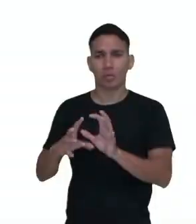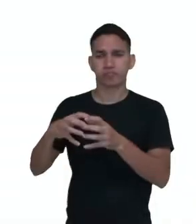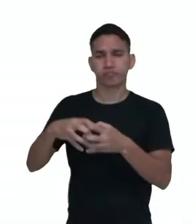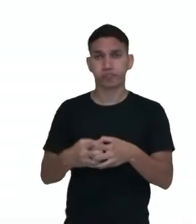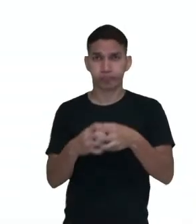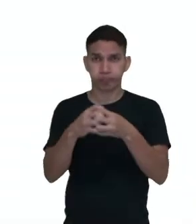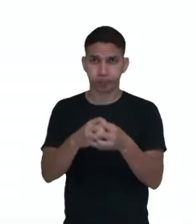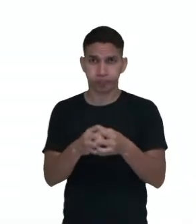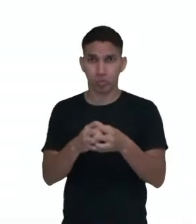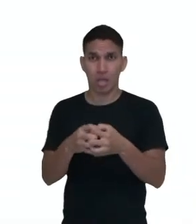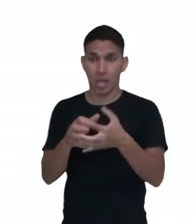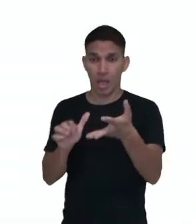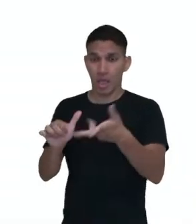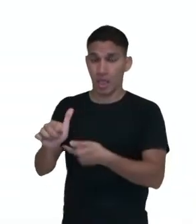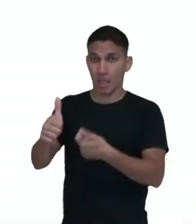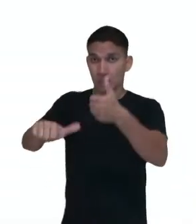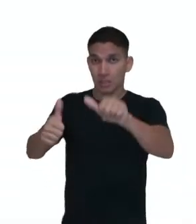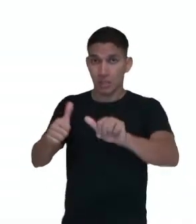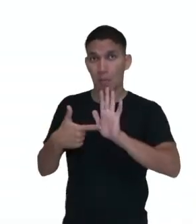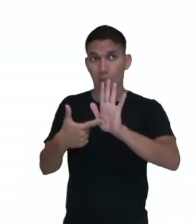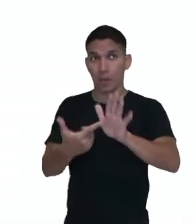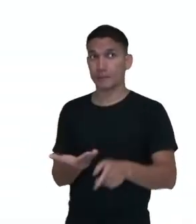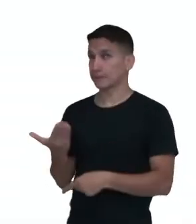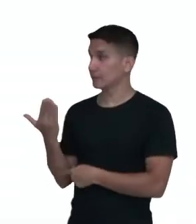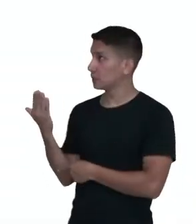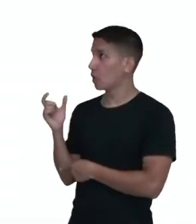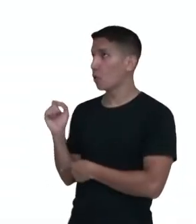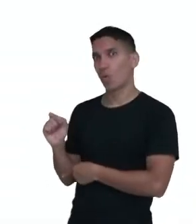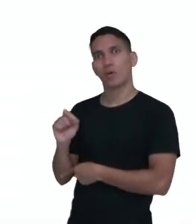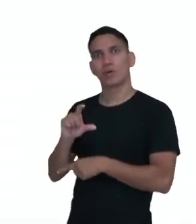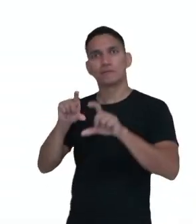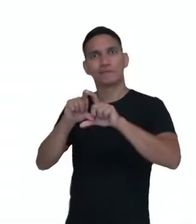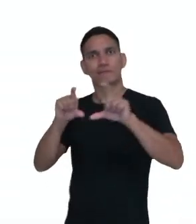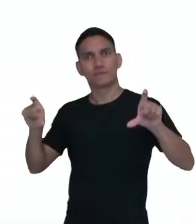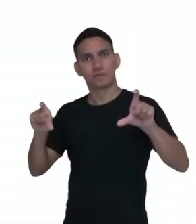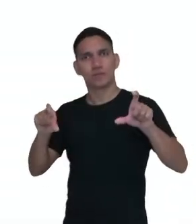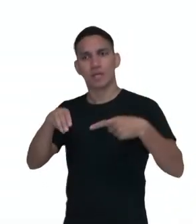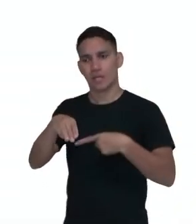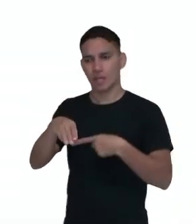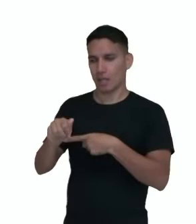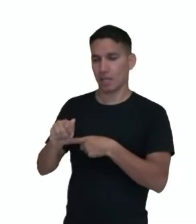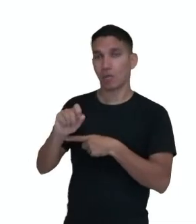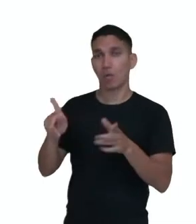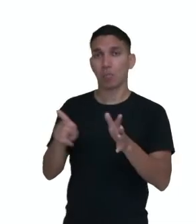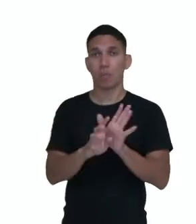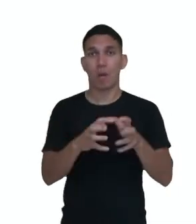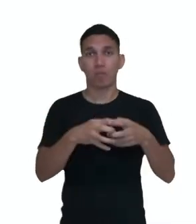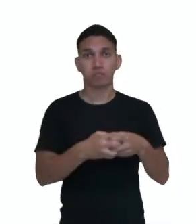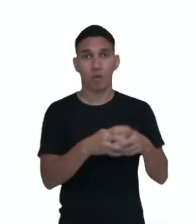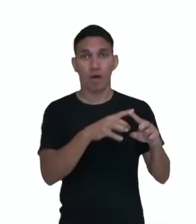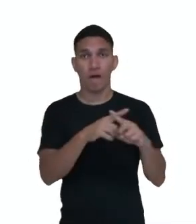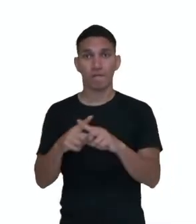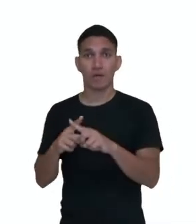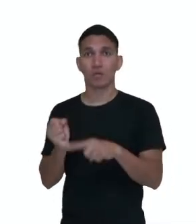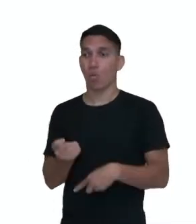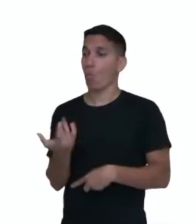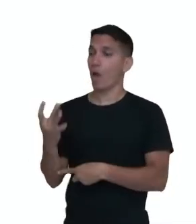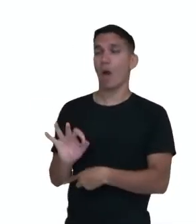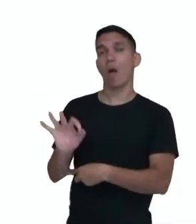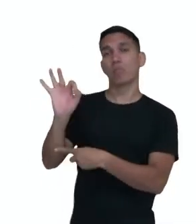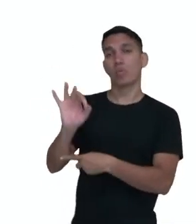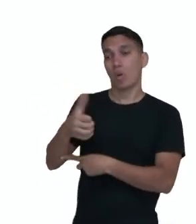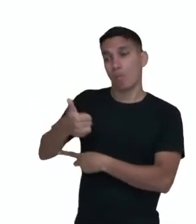elemento químico pode ser expressa dessa maneira. Então, a massa atômica é a massa, vezes a porcentagem de existência do